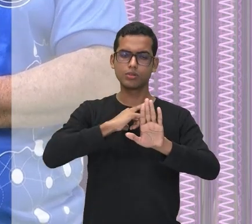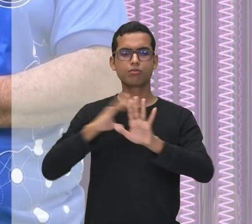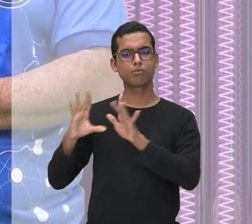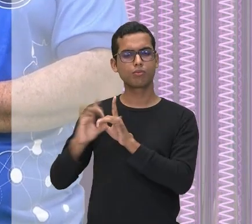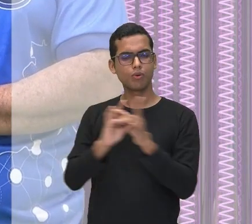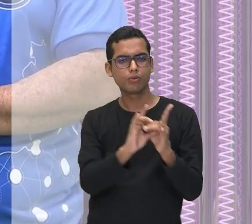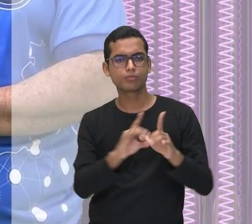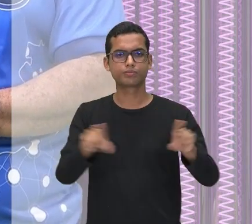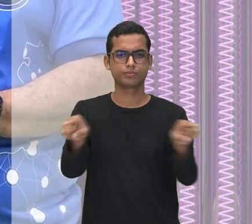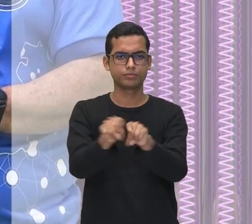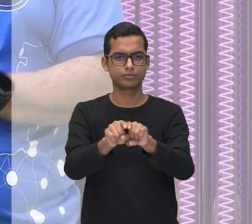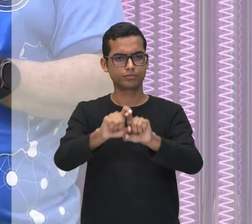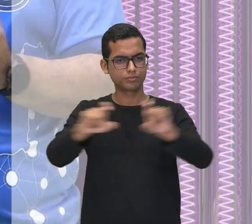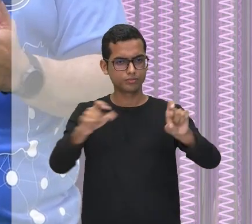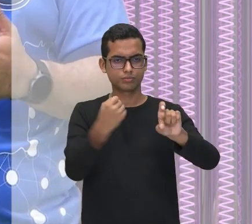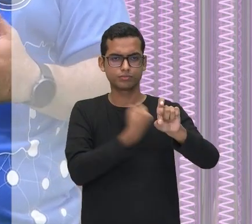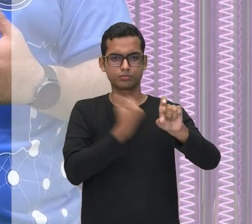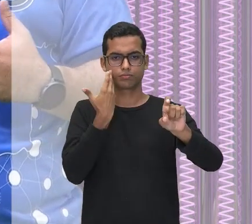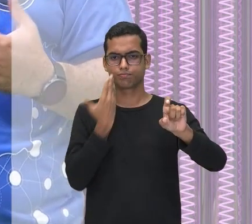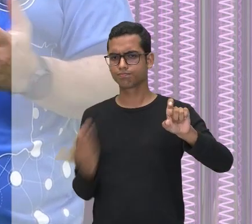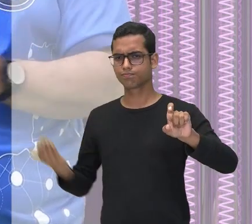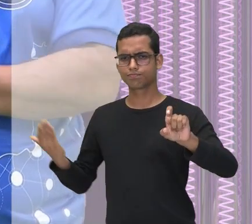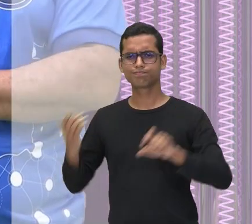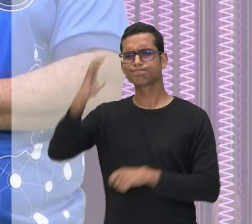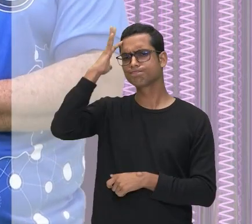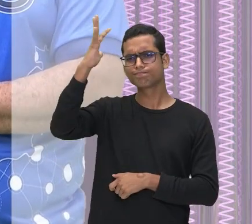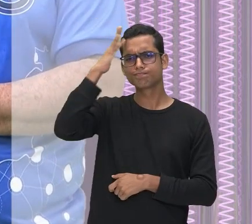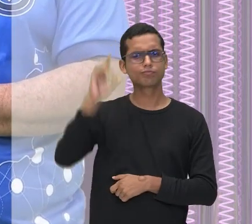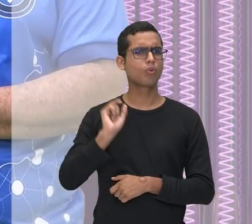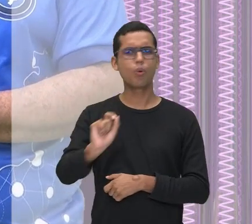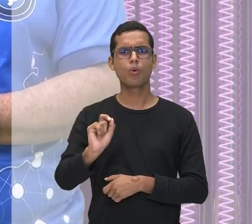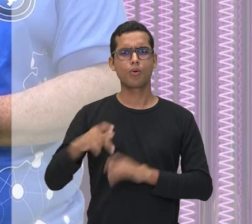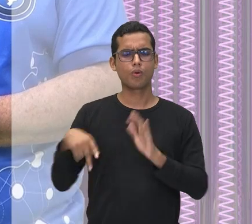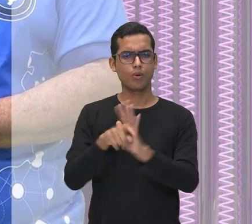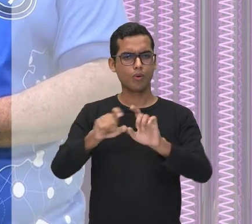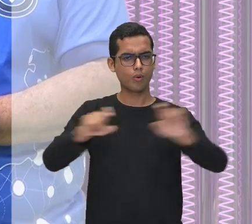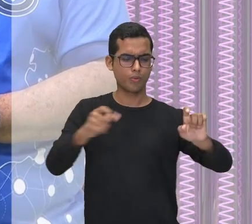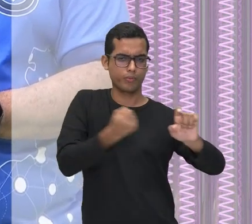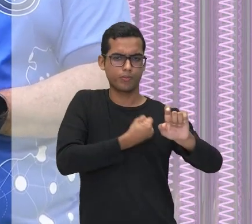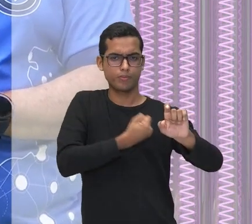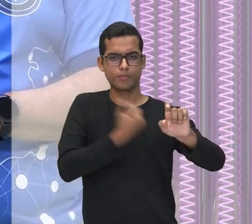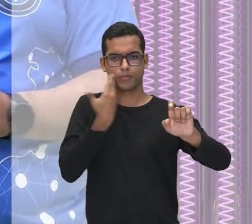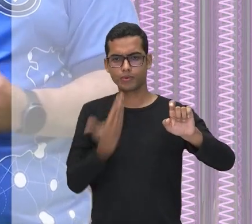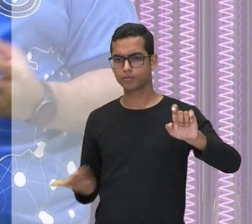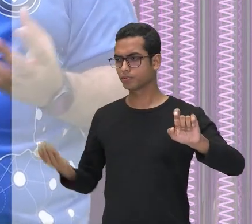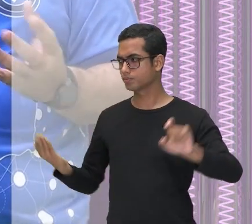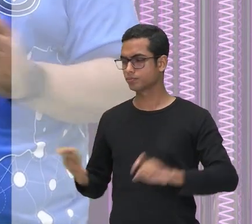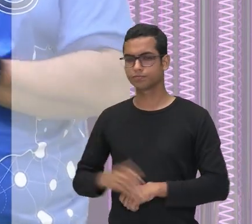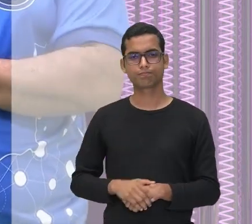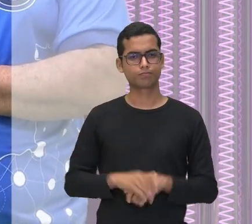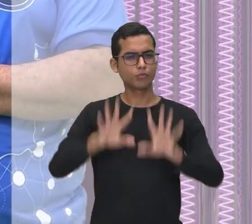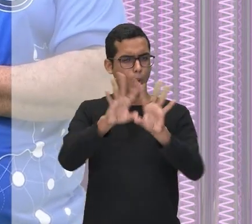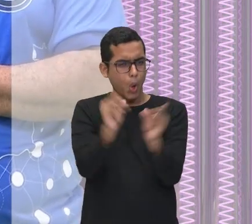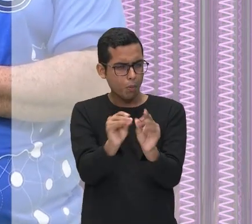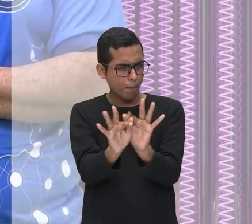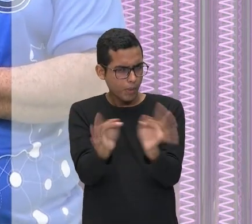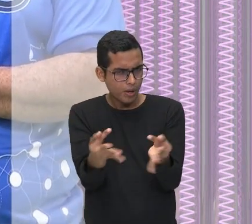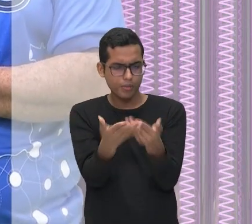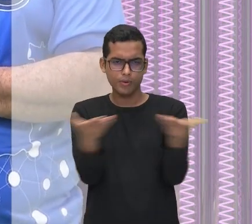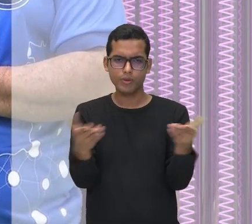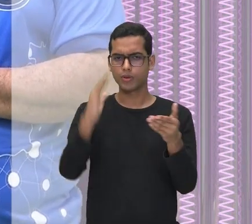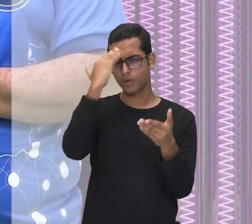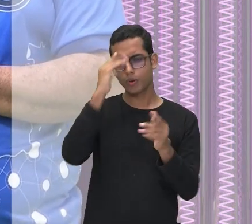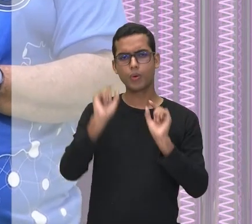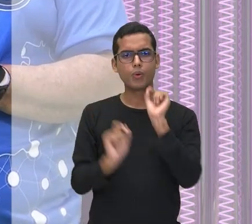em expressão numérica, vamos pensar assim, o que são então as expressões numéricas, né? Bom, de uma forma bem simples, a expressão